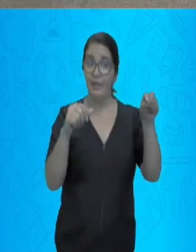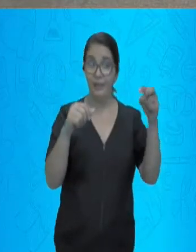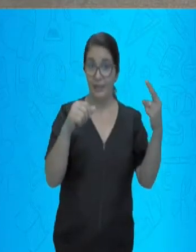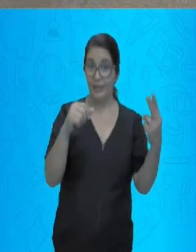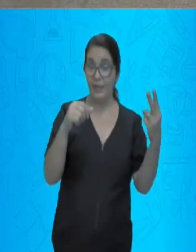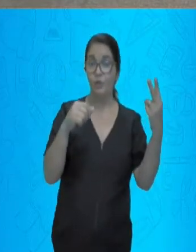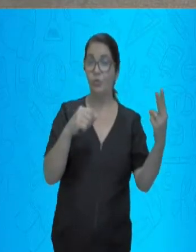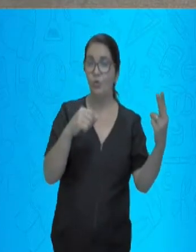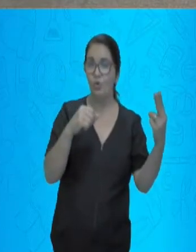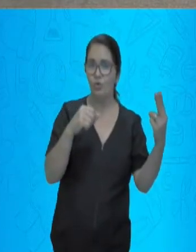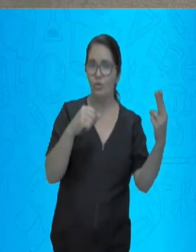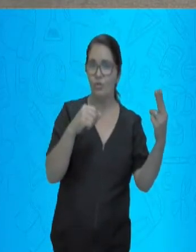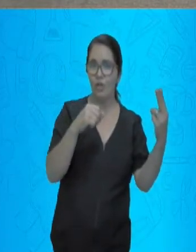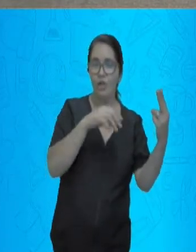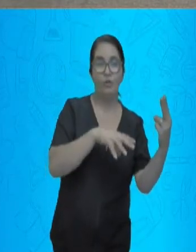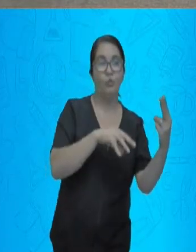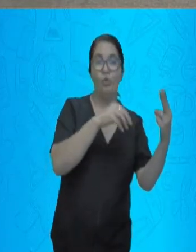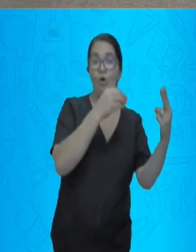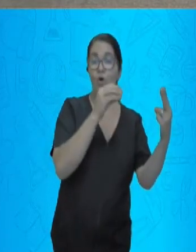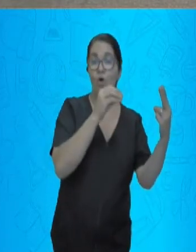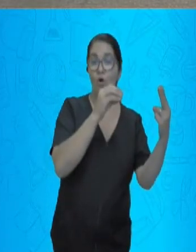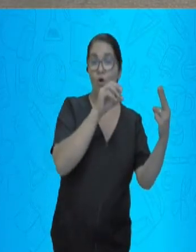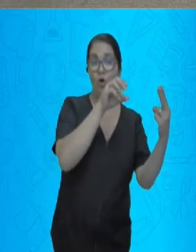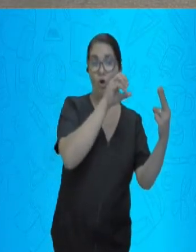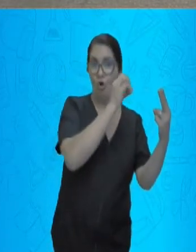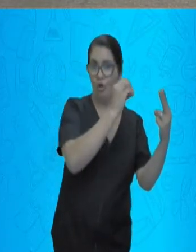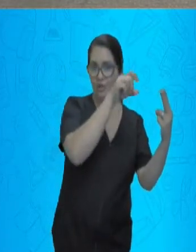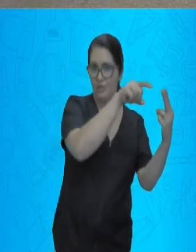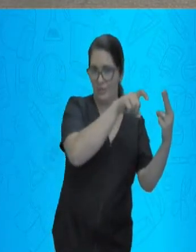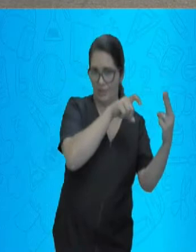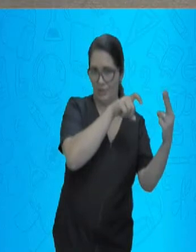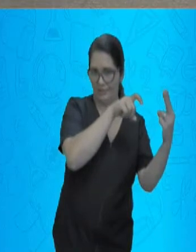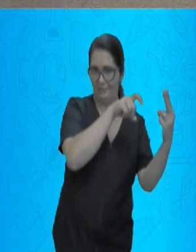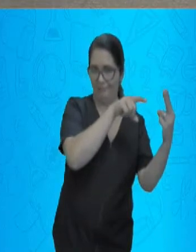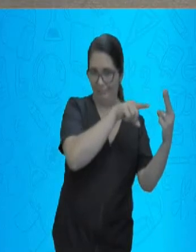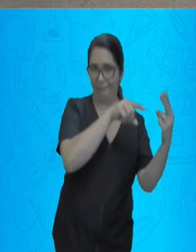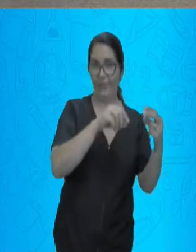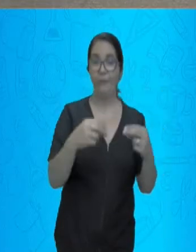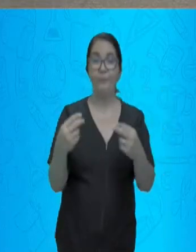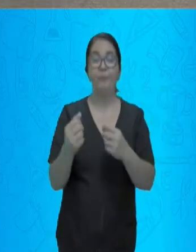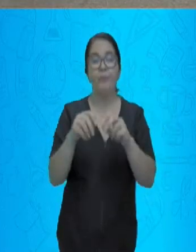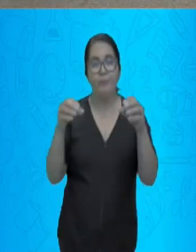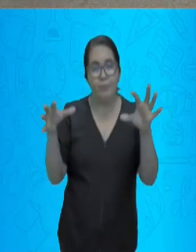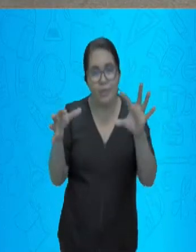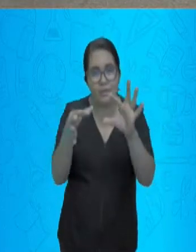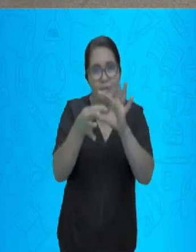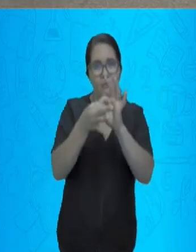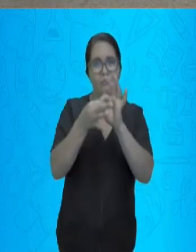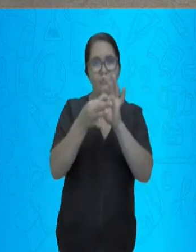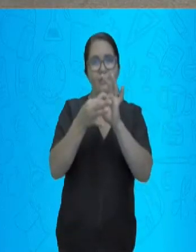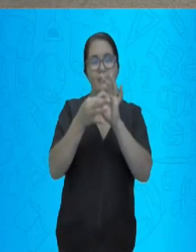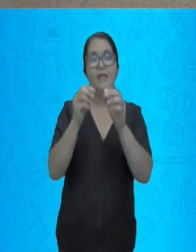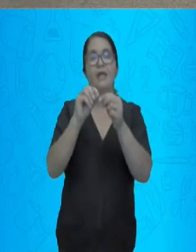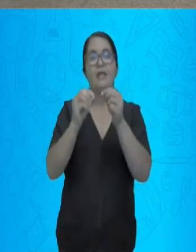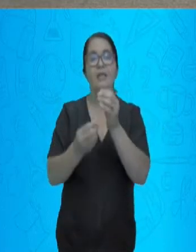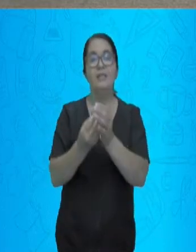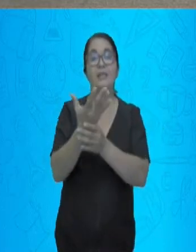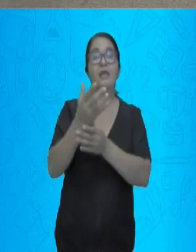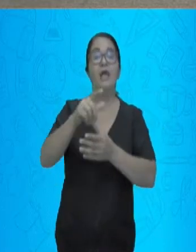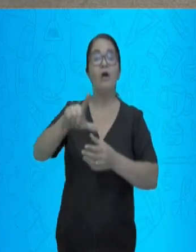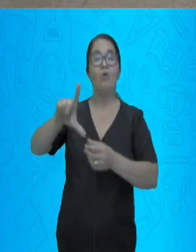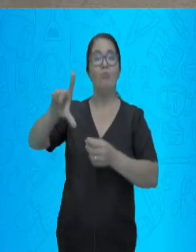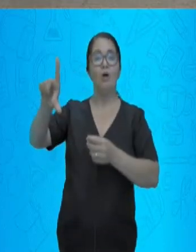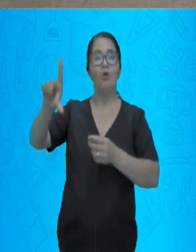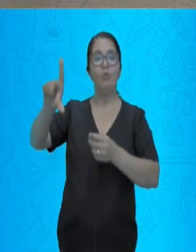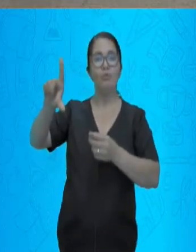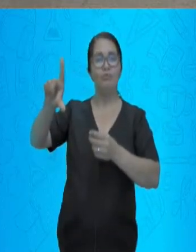oxigênio. E por que esta imagem, esta fórmula do CO2